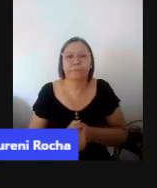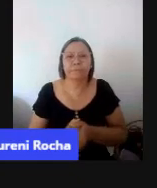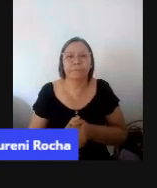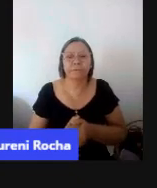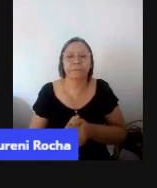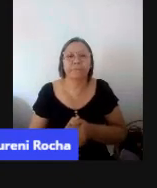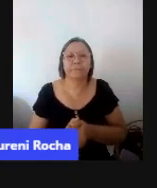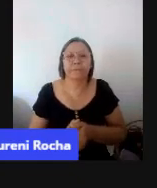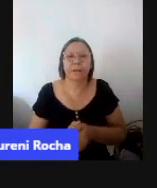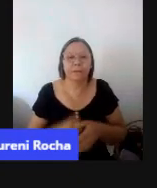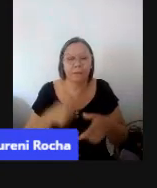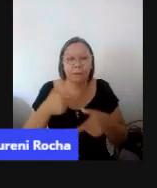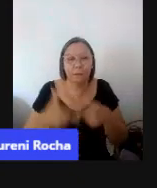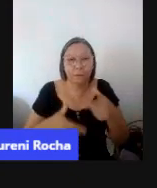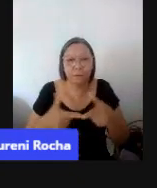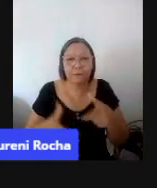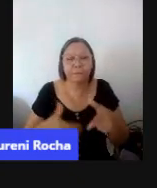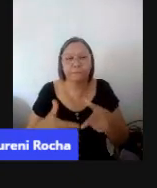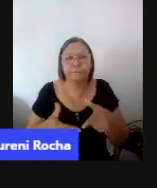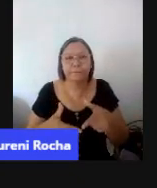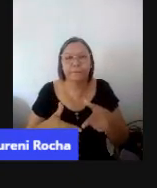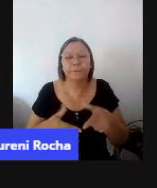mais completa.